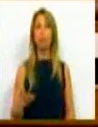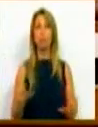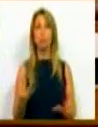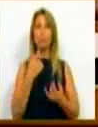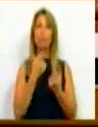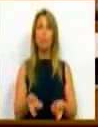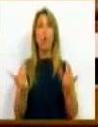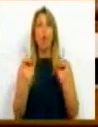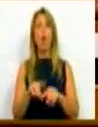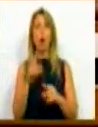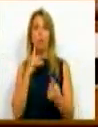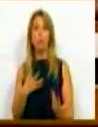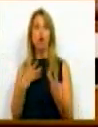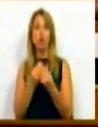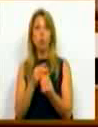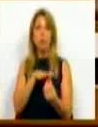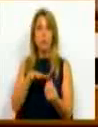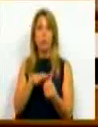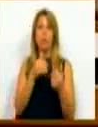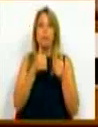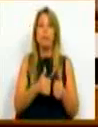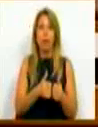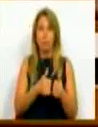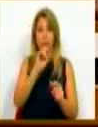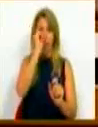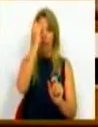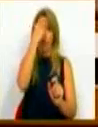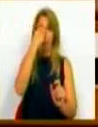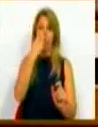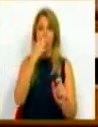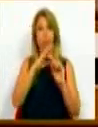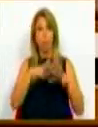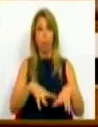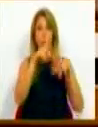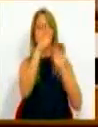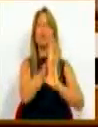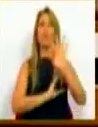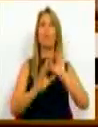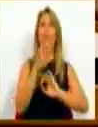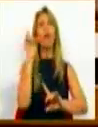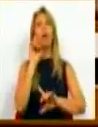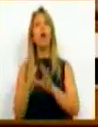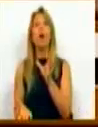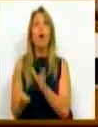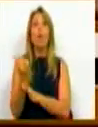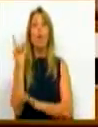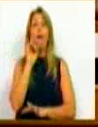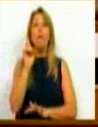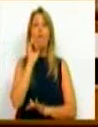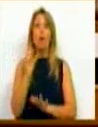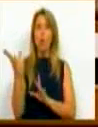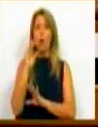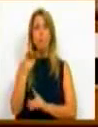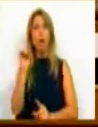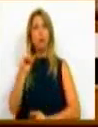a figurar no lado certo da história da construção europeia. Importa recuperar os valores mais íncitos